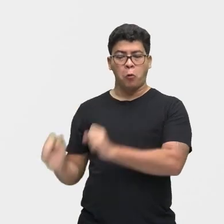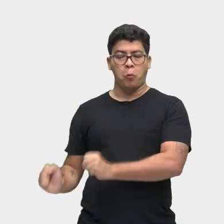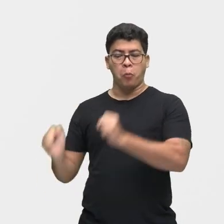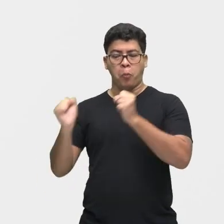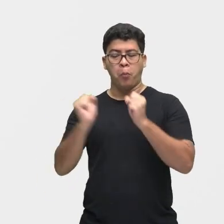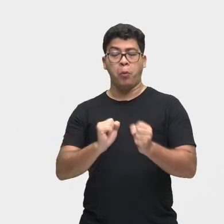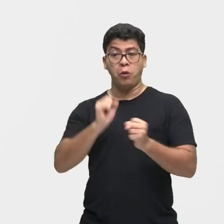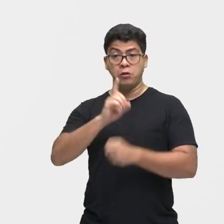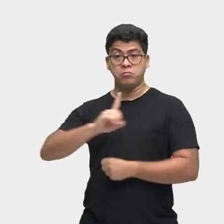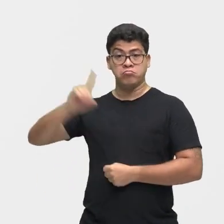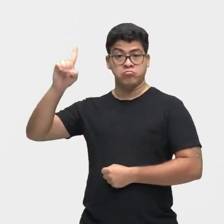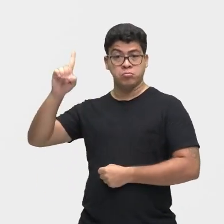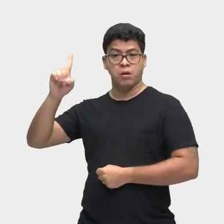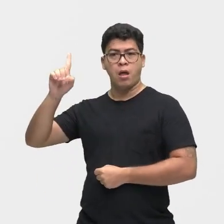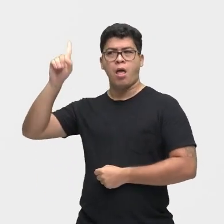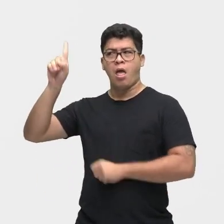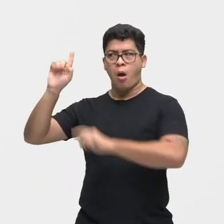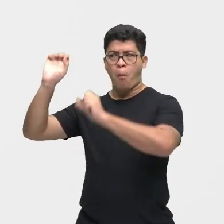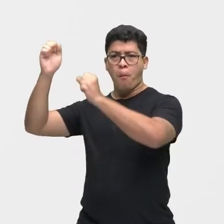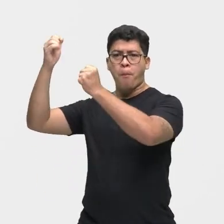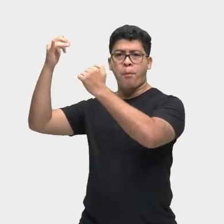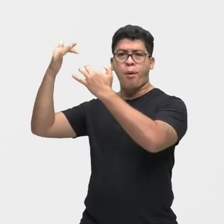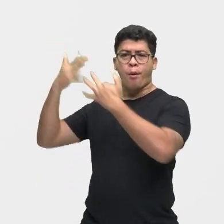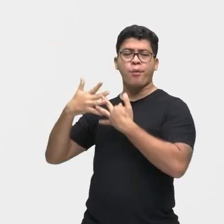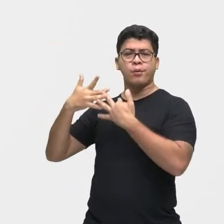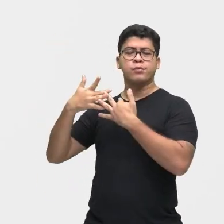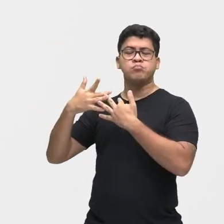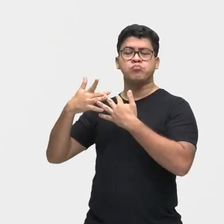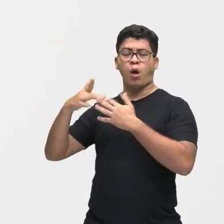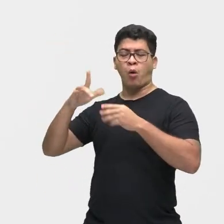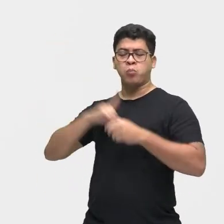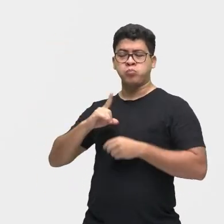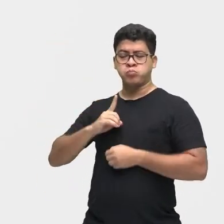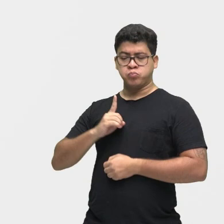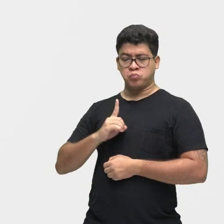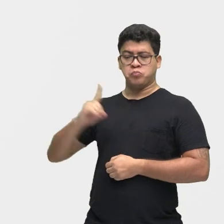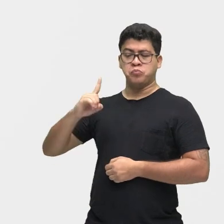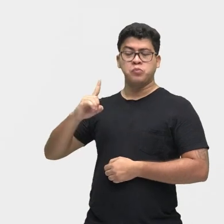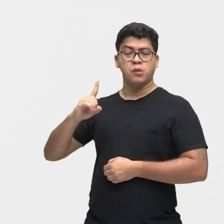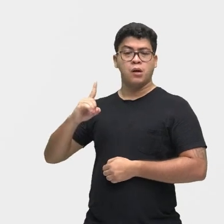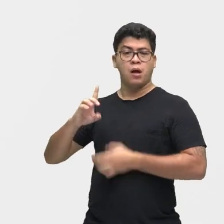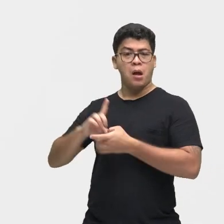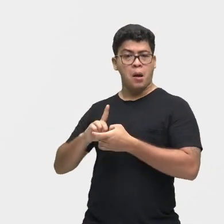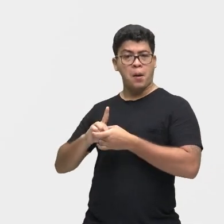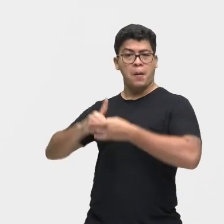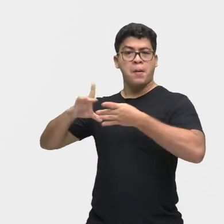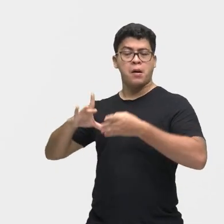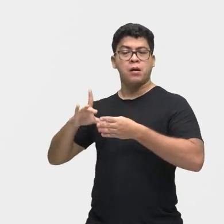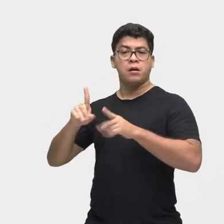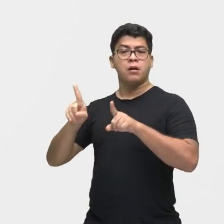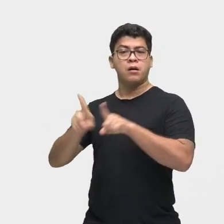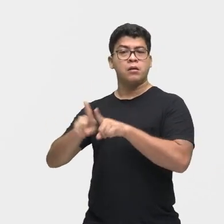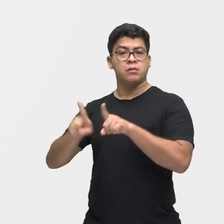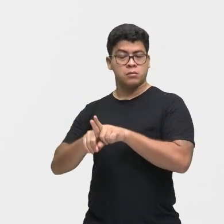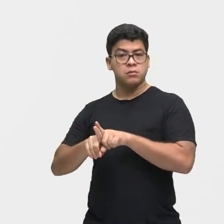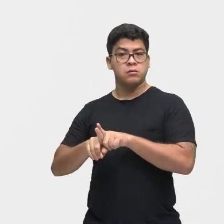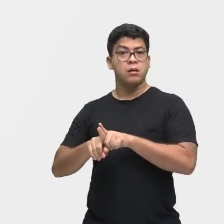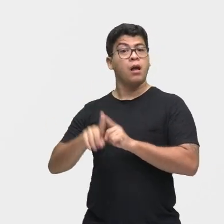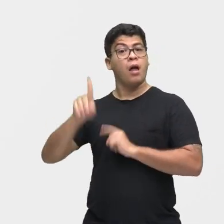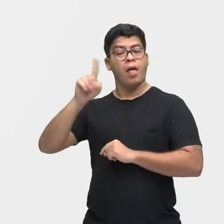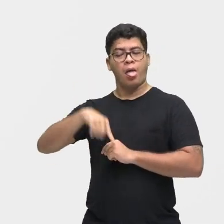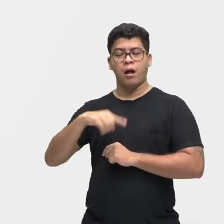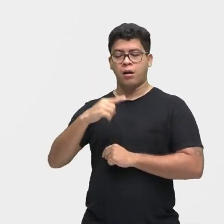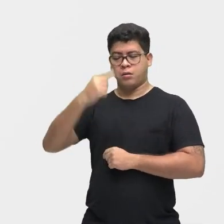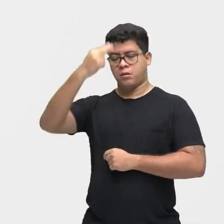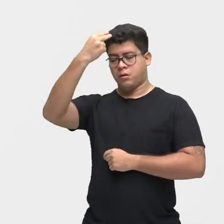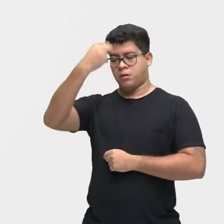De Deus. Então, era Deus que dava esta autoridade ao rei, tá certo? Sendo assim, essa pessoa era sagrada.